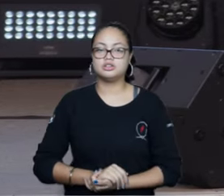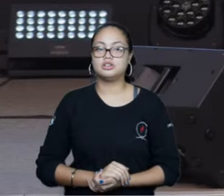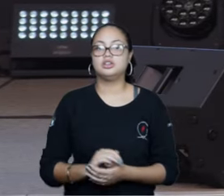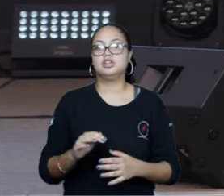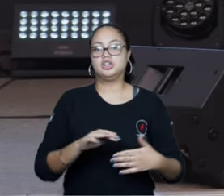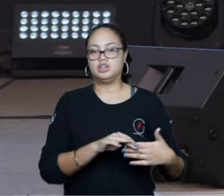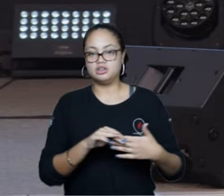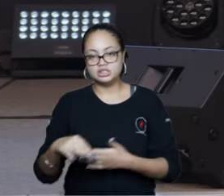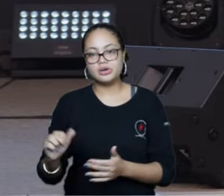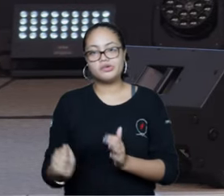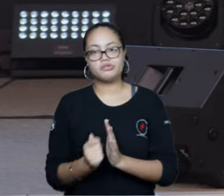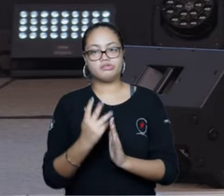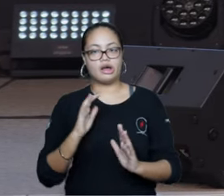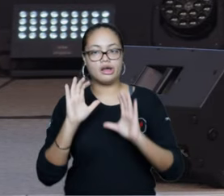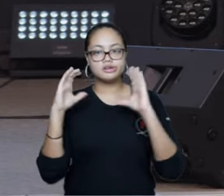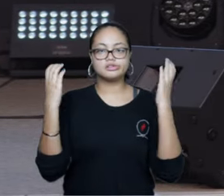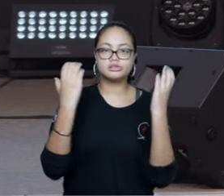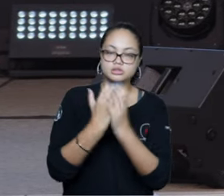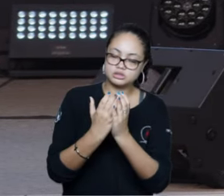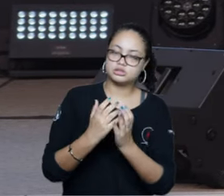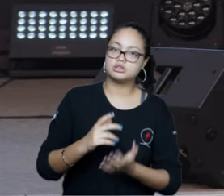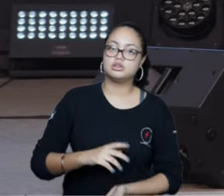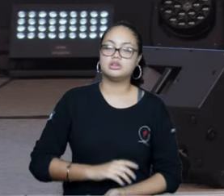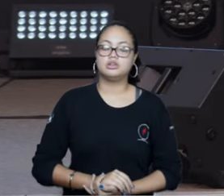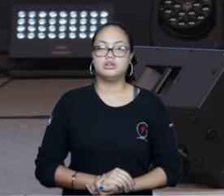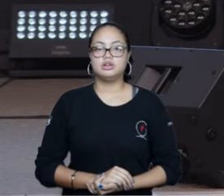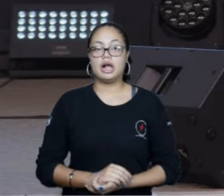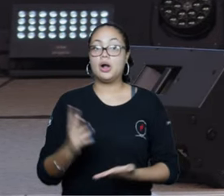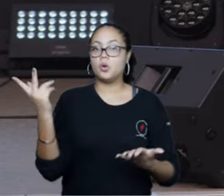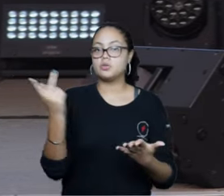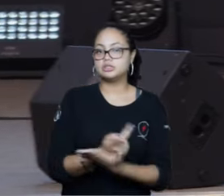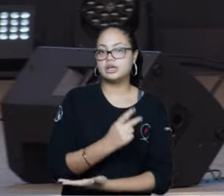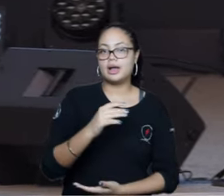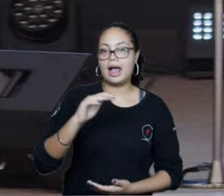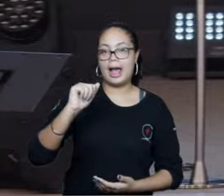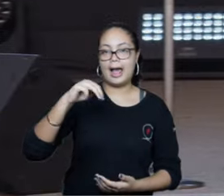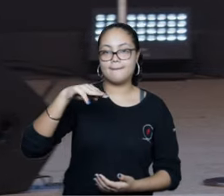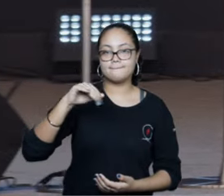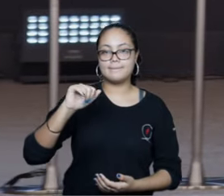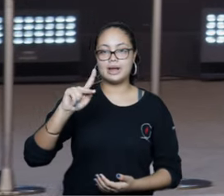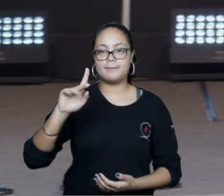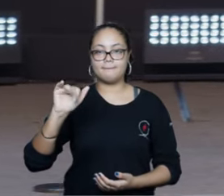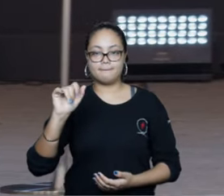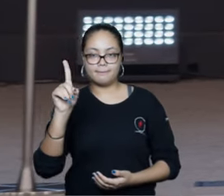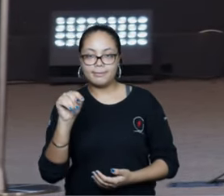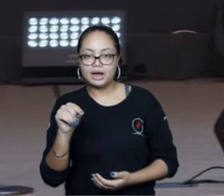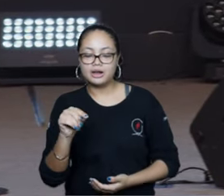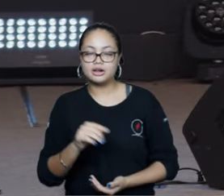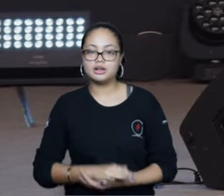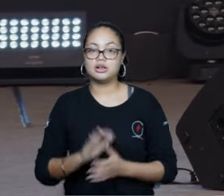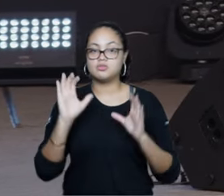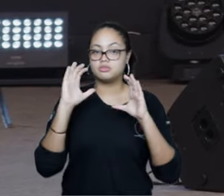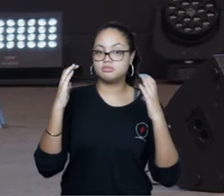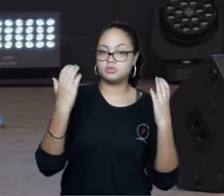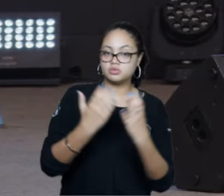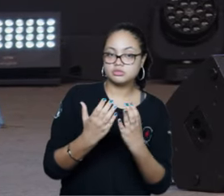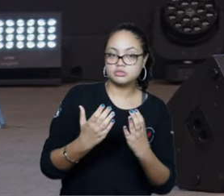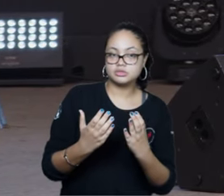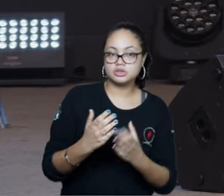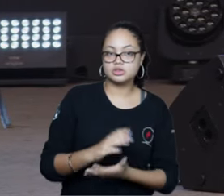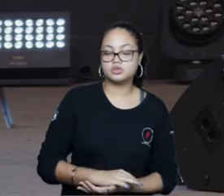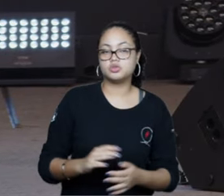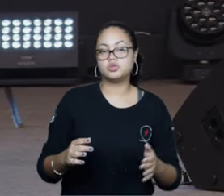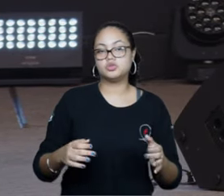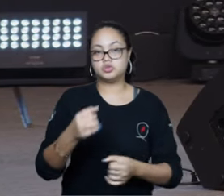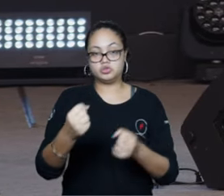aí olha o que aconteceu em Amapá no Amapá nunca vou me esquecer no Amapá eu fiz uma cruzada no